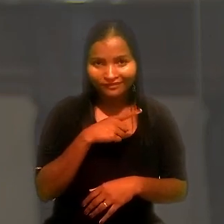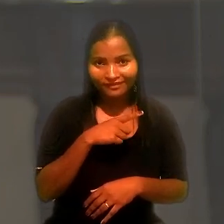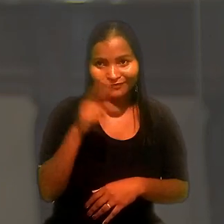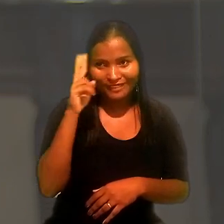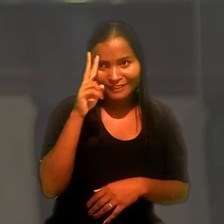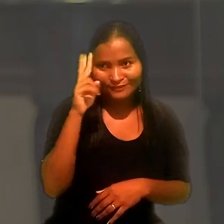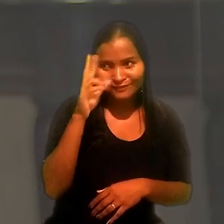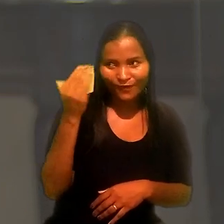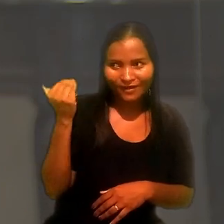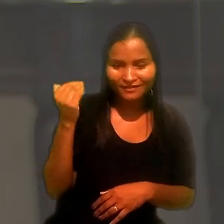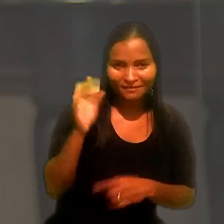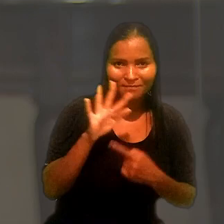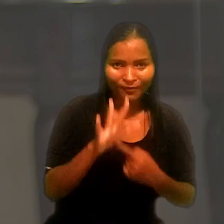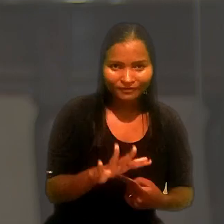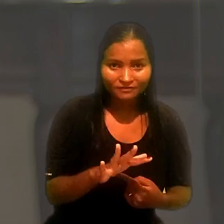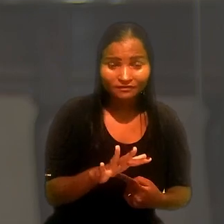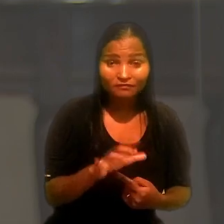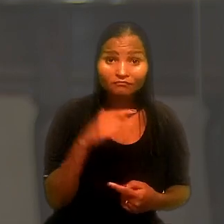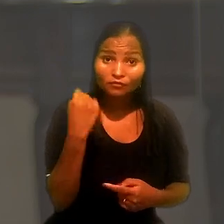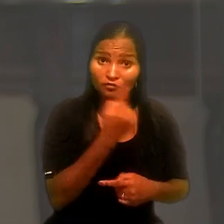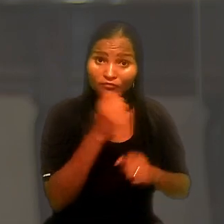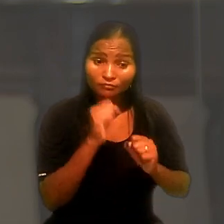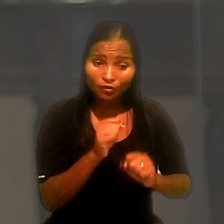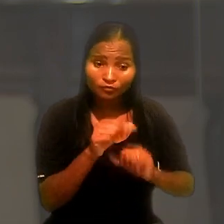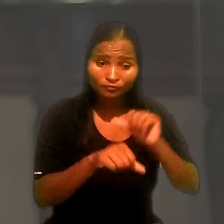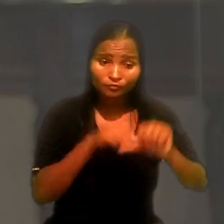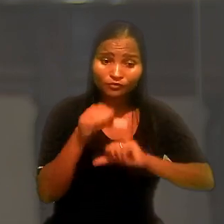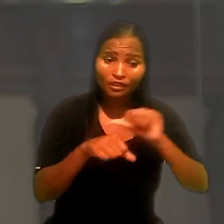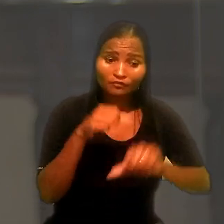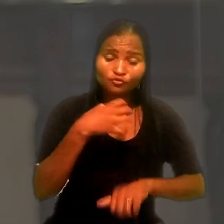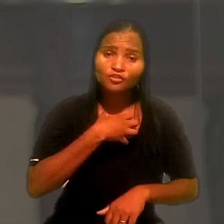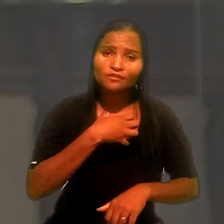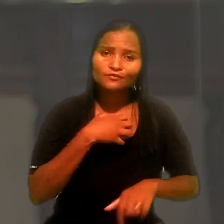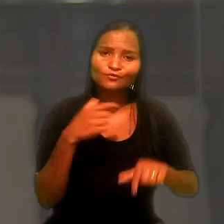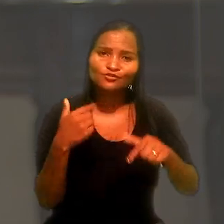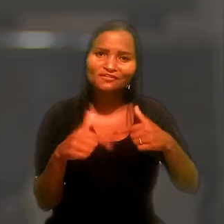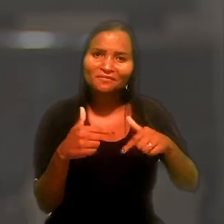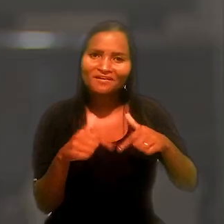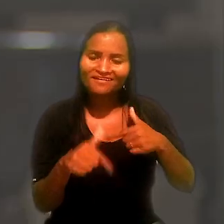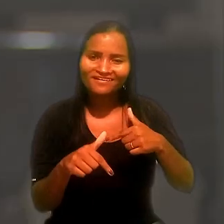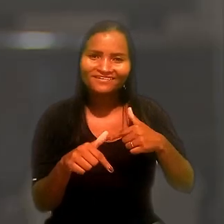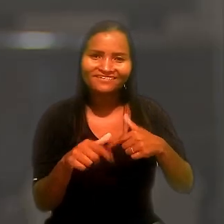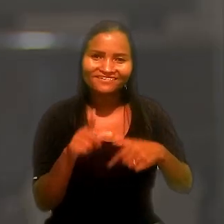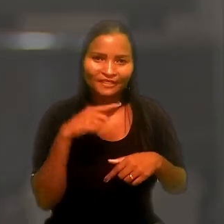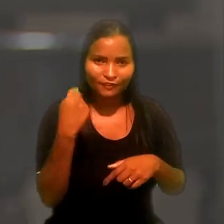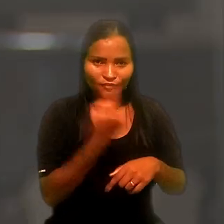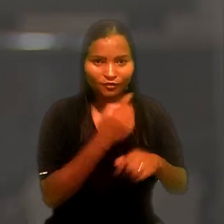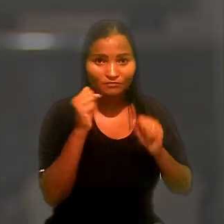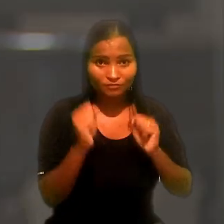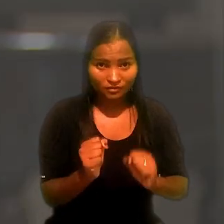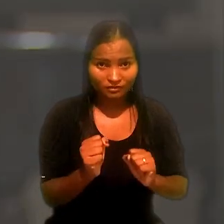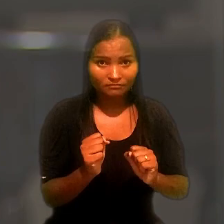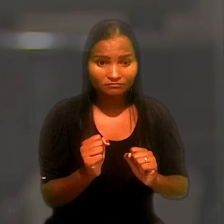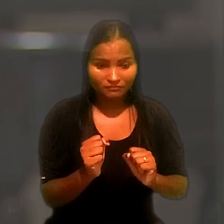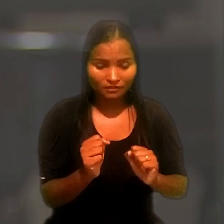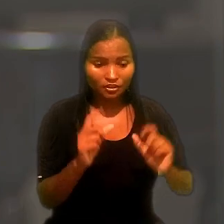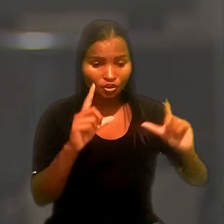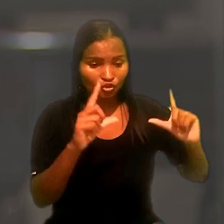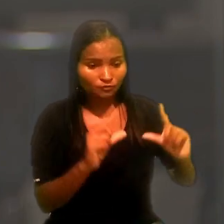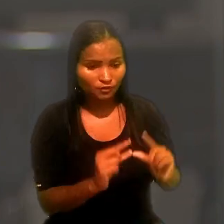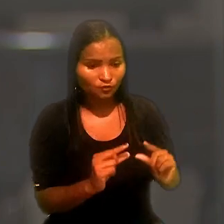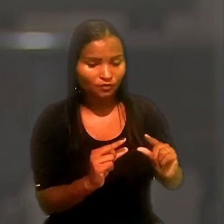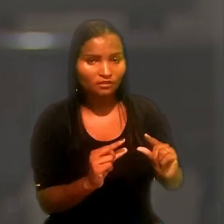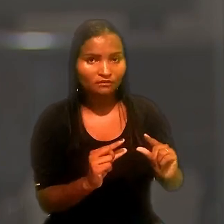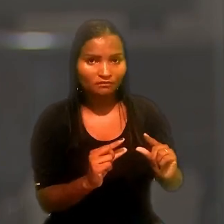história mostra isso, é que nós podemos variar a forma de trabalhar. Nós podemos